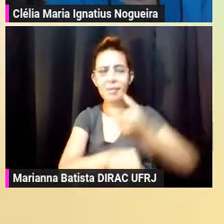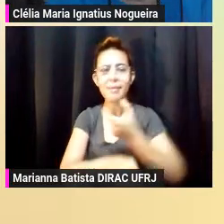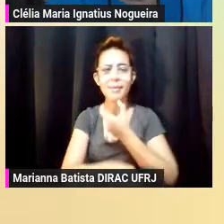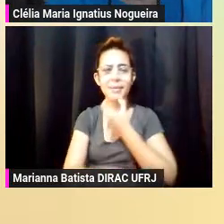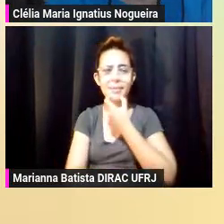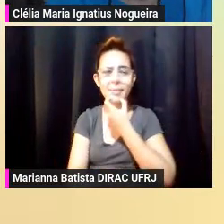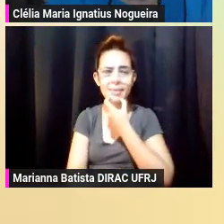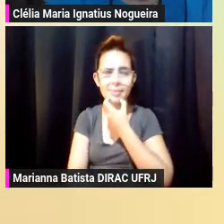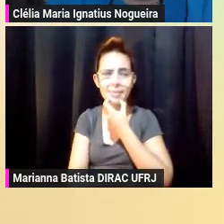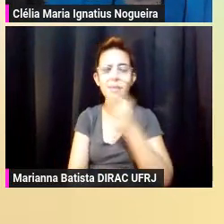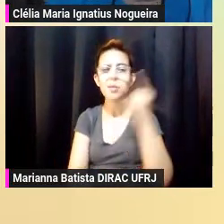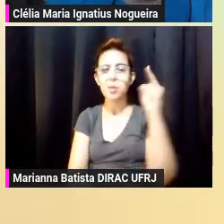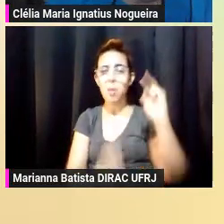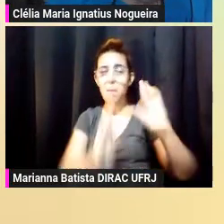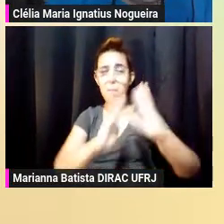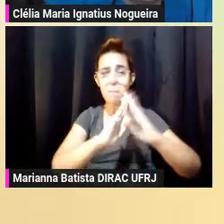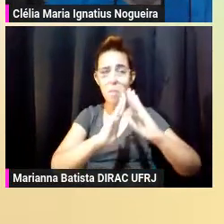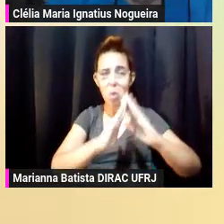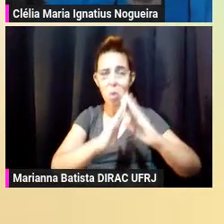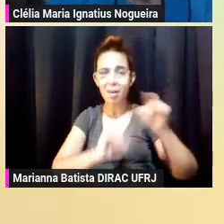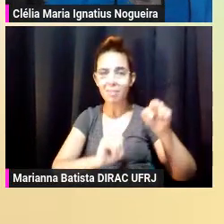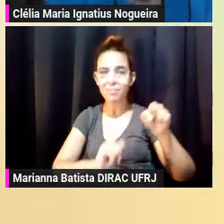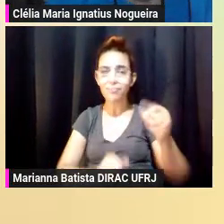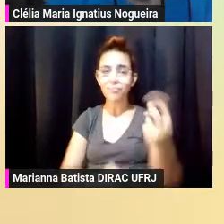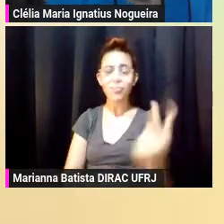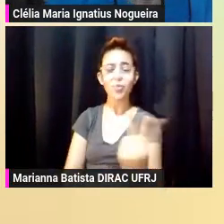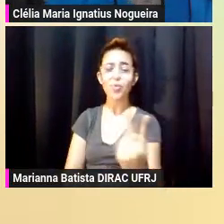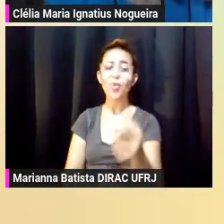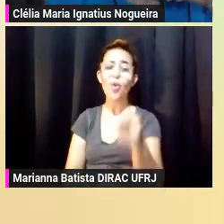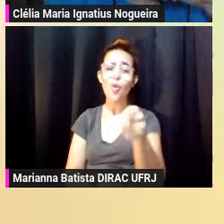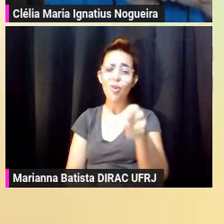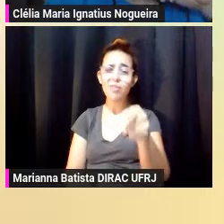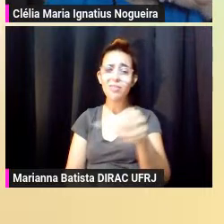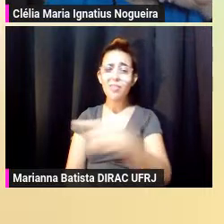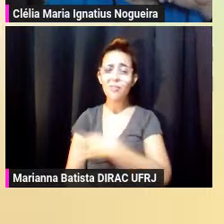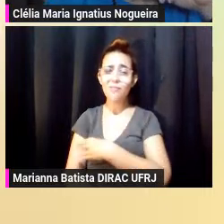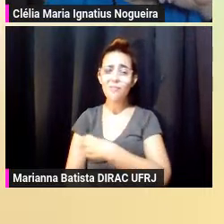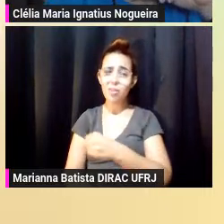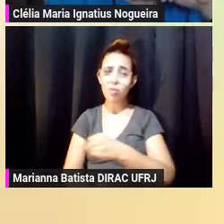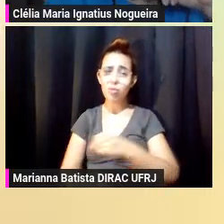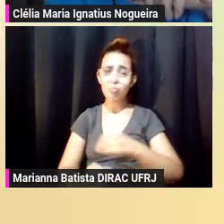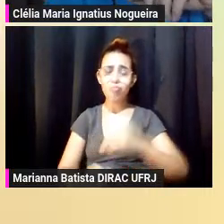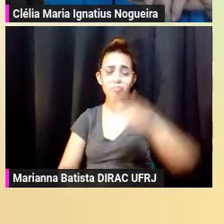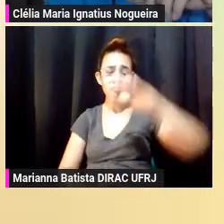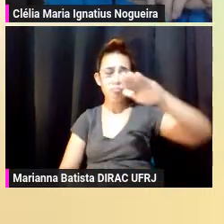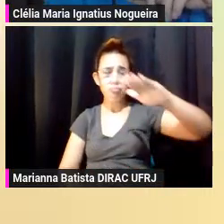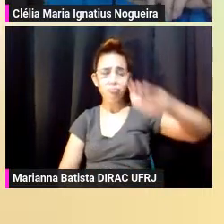queridos maravilhosos pequenininhos, tá? O Raul estava com